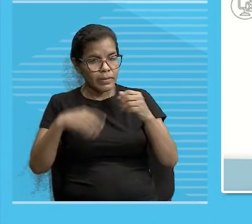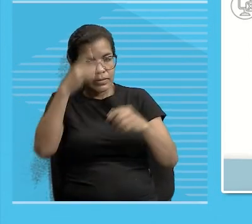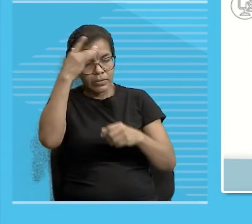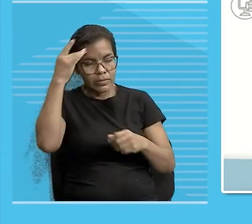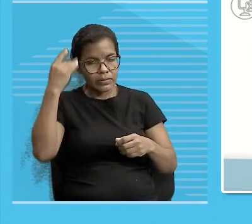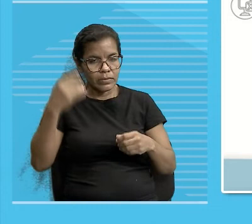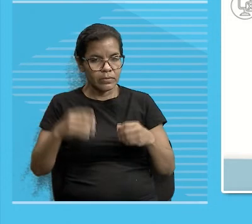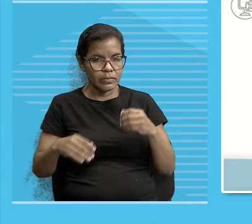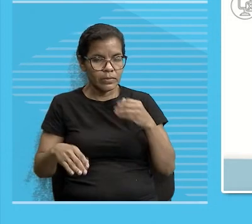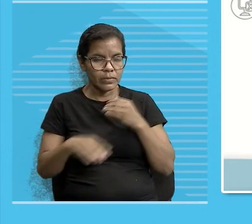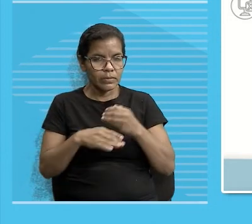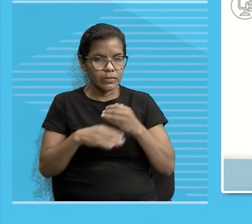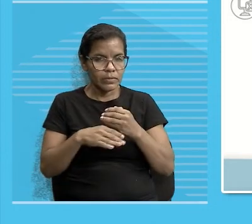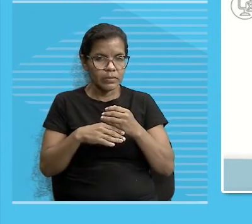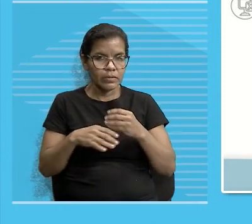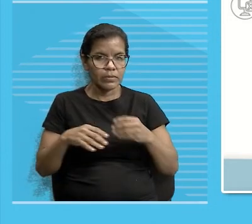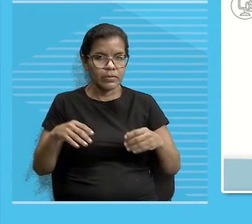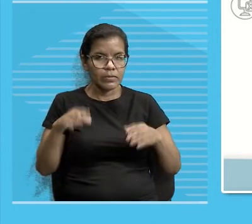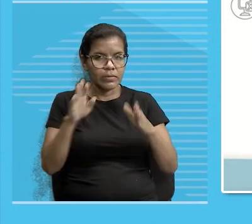amarrados ao seu corpo.